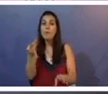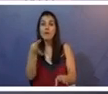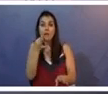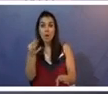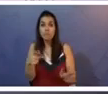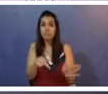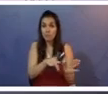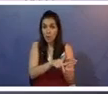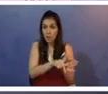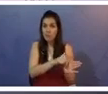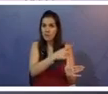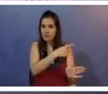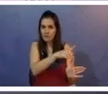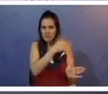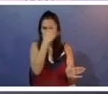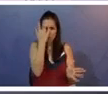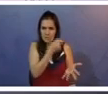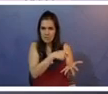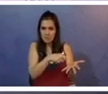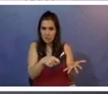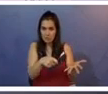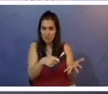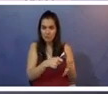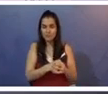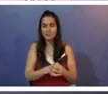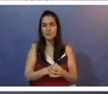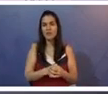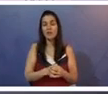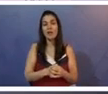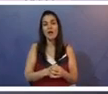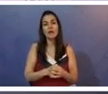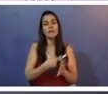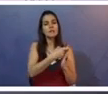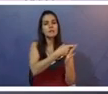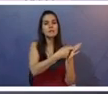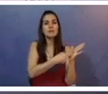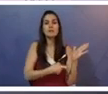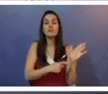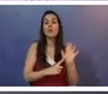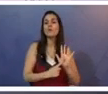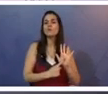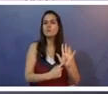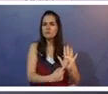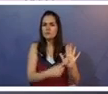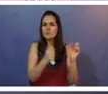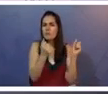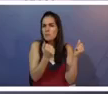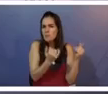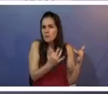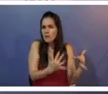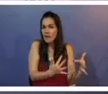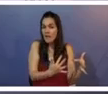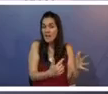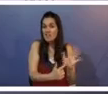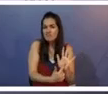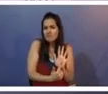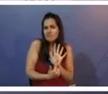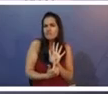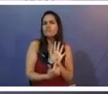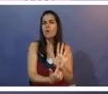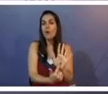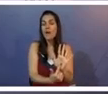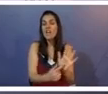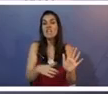enunciador como se fossem nossas, na dissertação expositiva, o enunciador expõe, ele